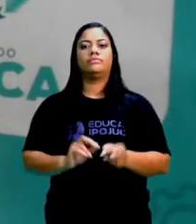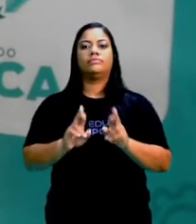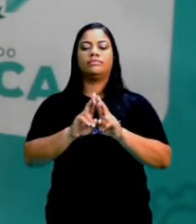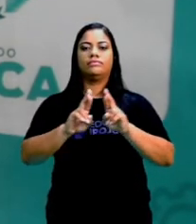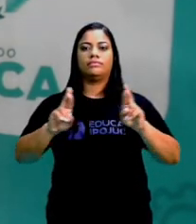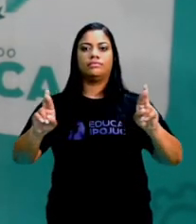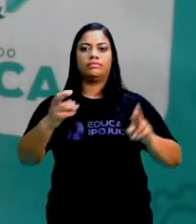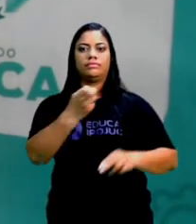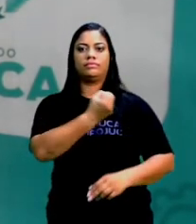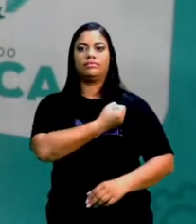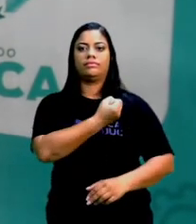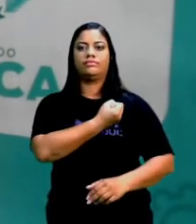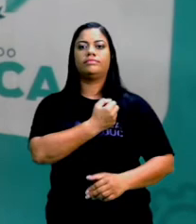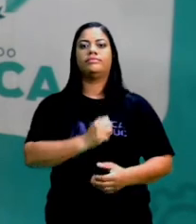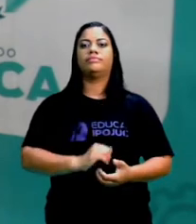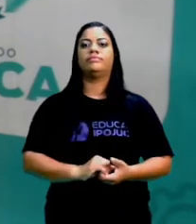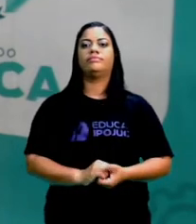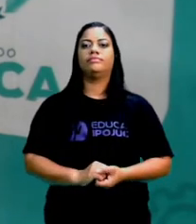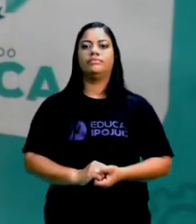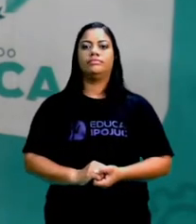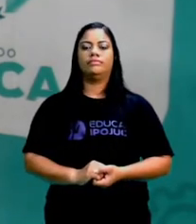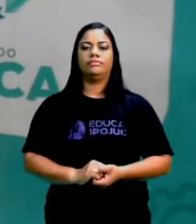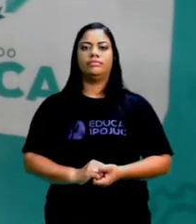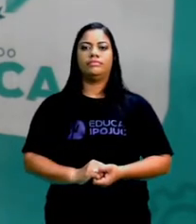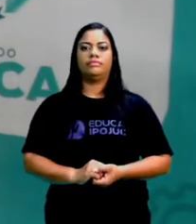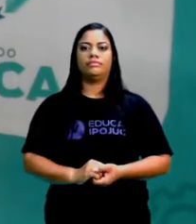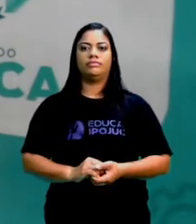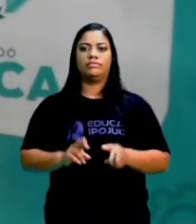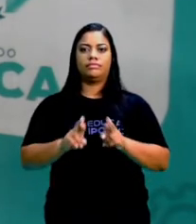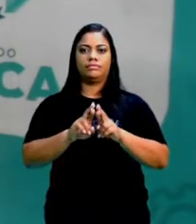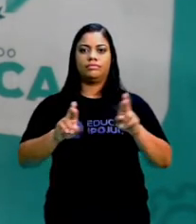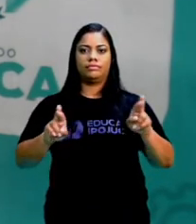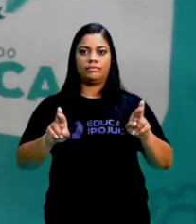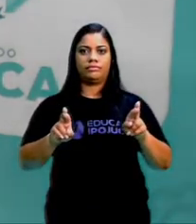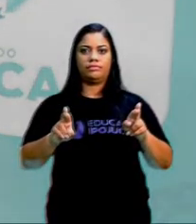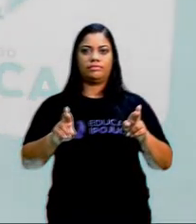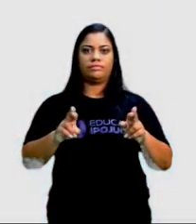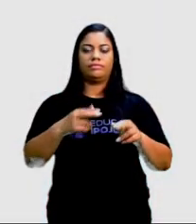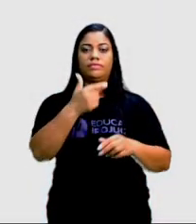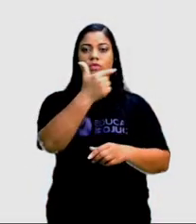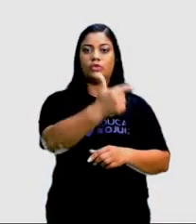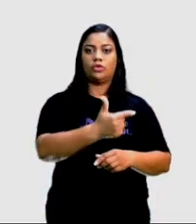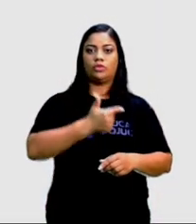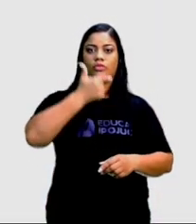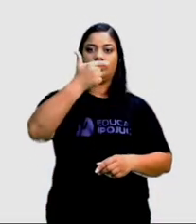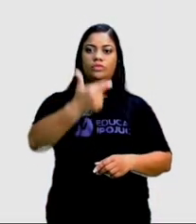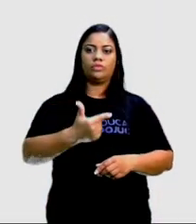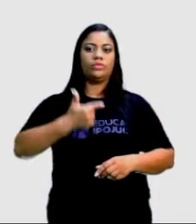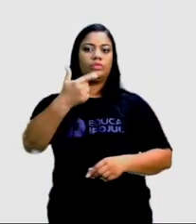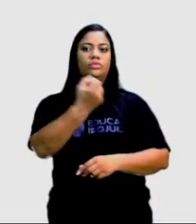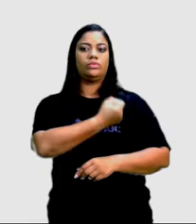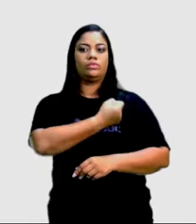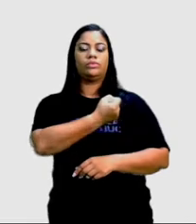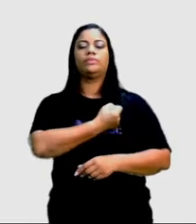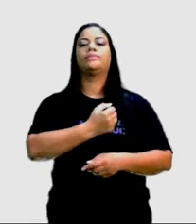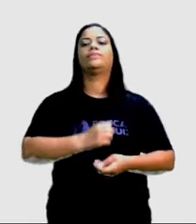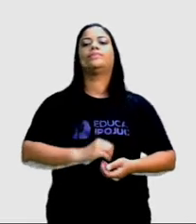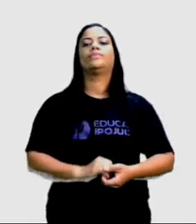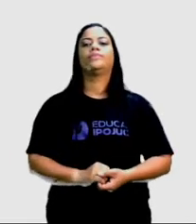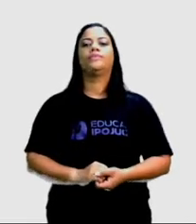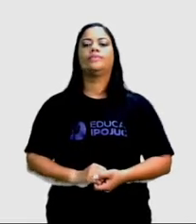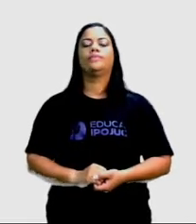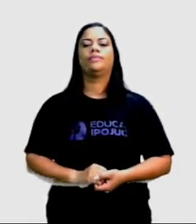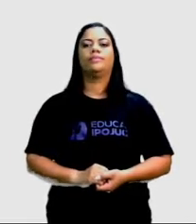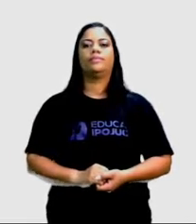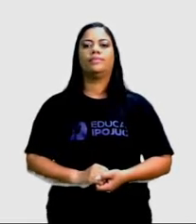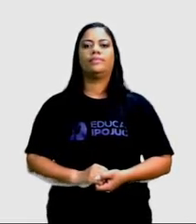numérica. Agora, reta com intervalo de 2. Olha, os números são...